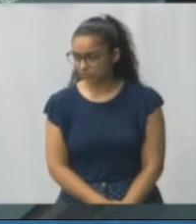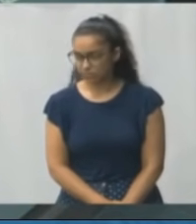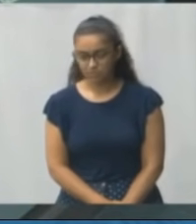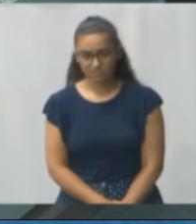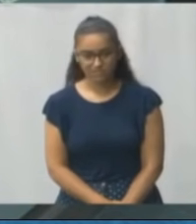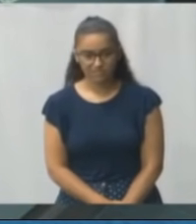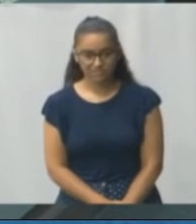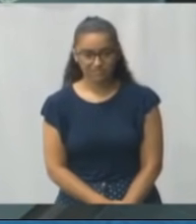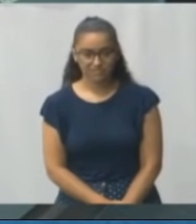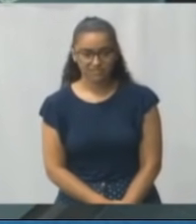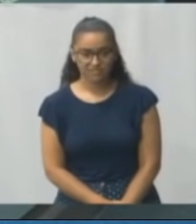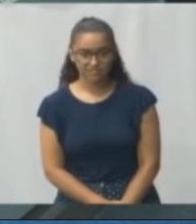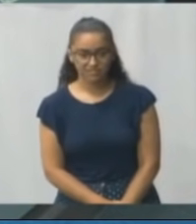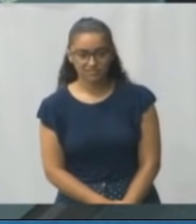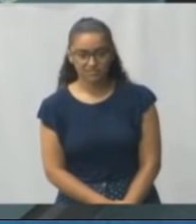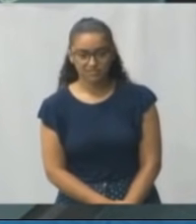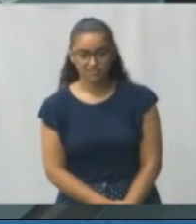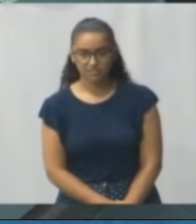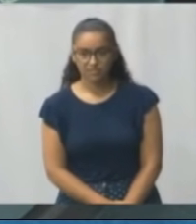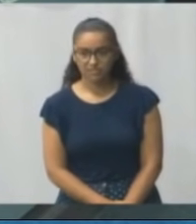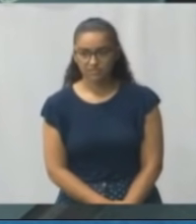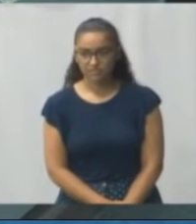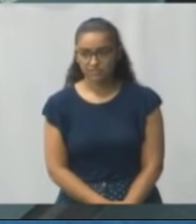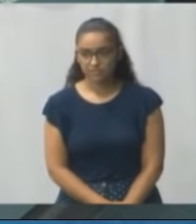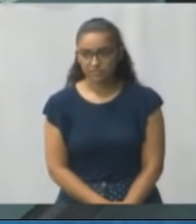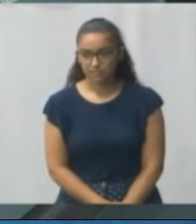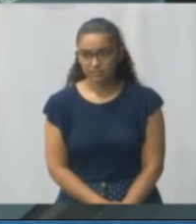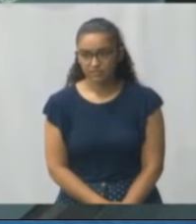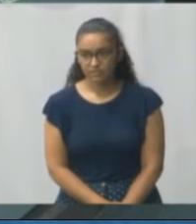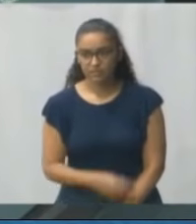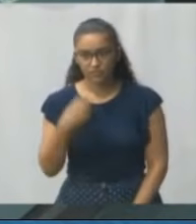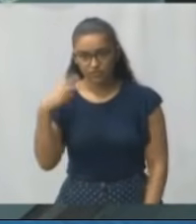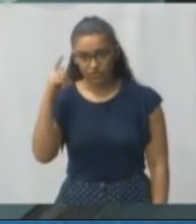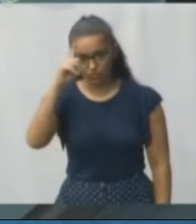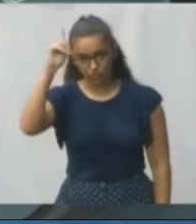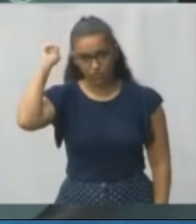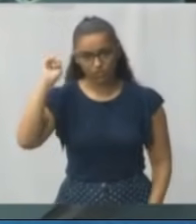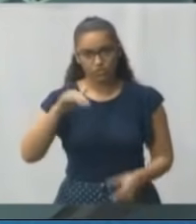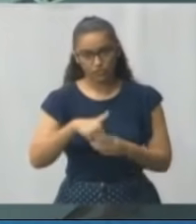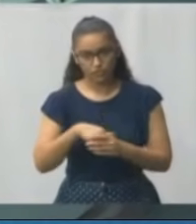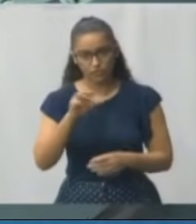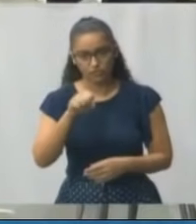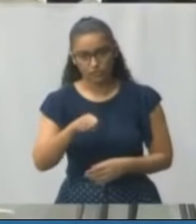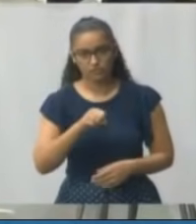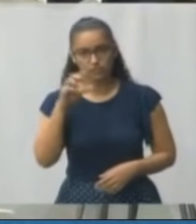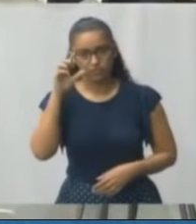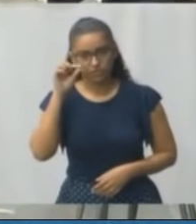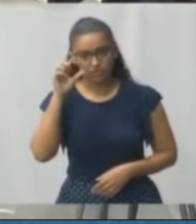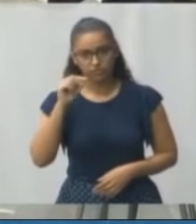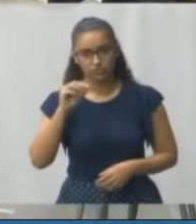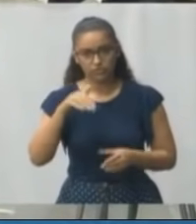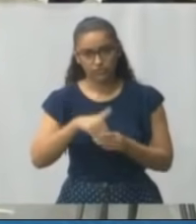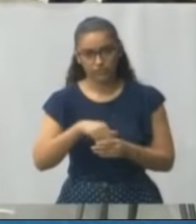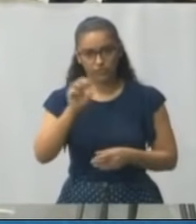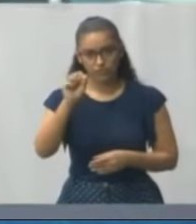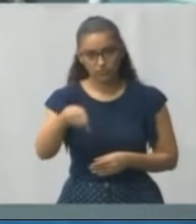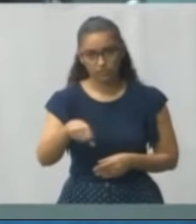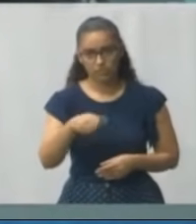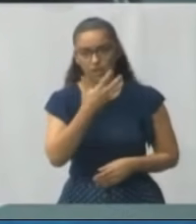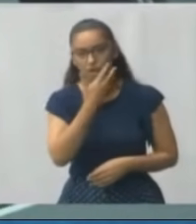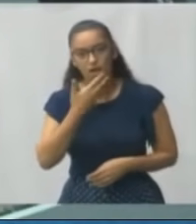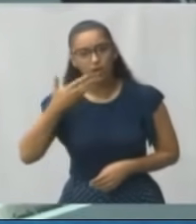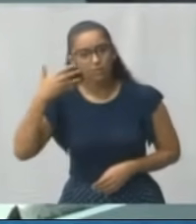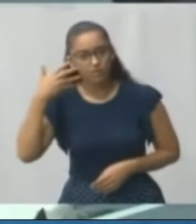Ok. Senhor presidente, meu voto é sim. Vereador Anderson Góes. Sim. Vereador André Brandino. Sim. Vereador Armandinho